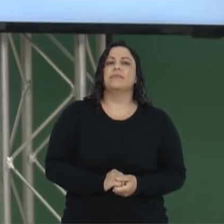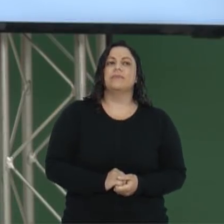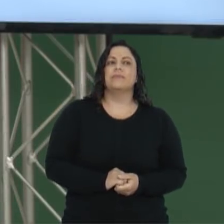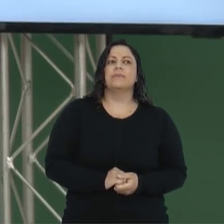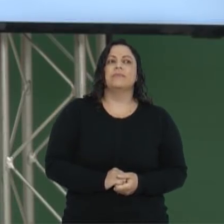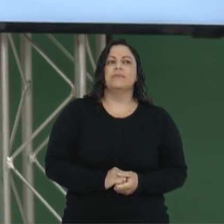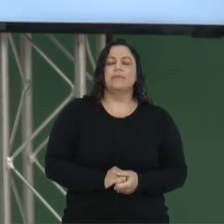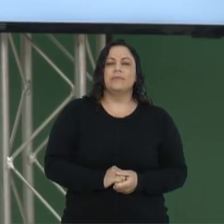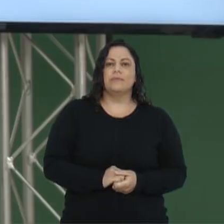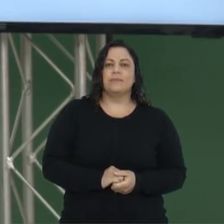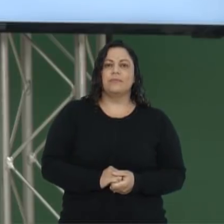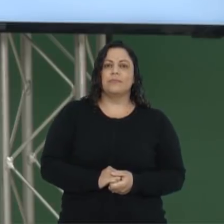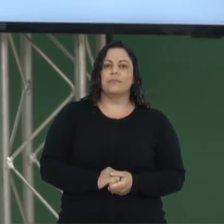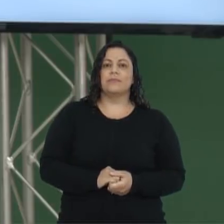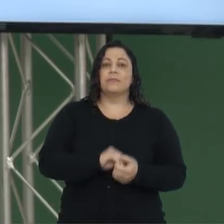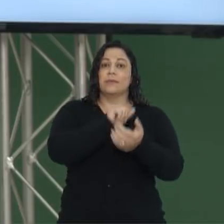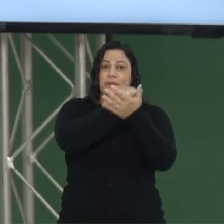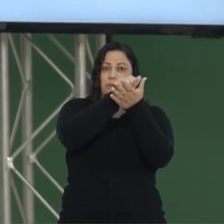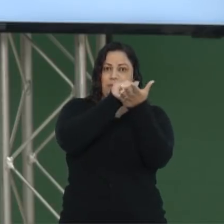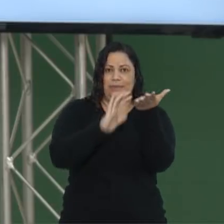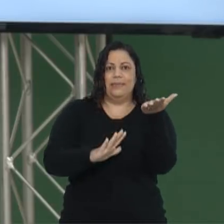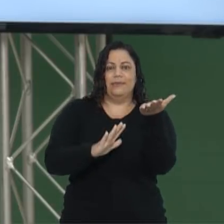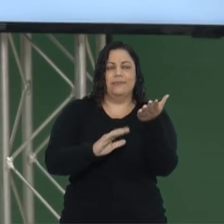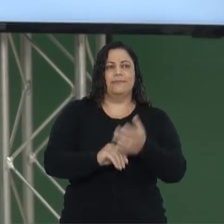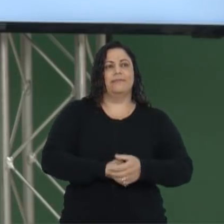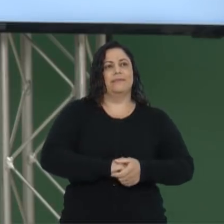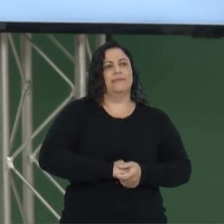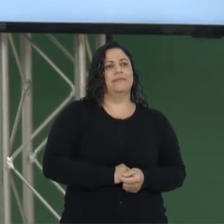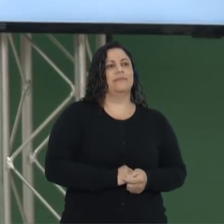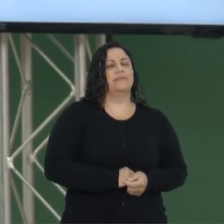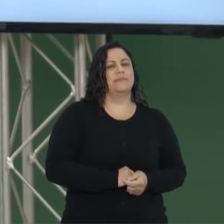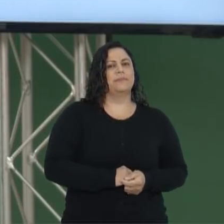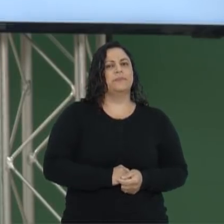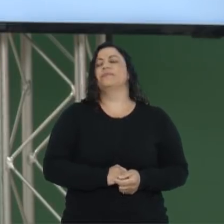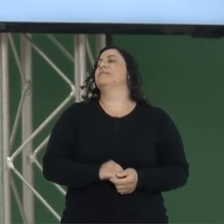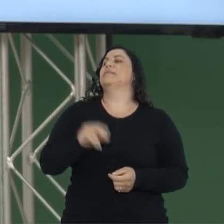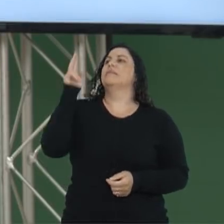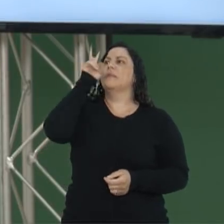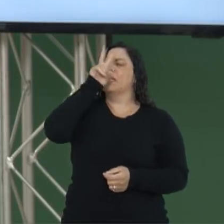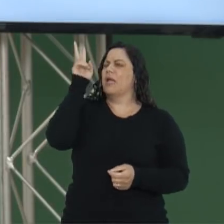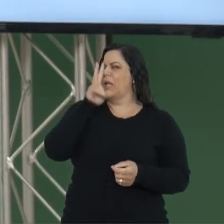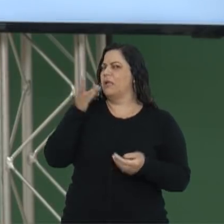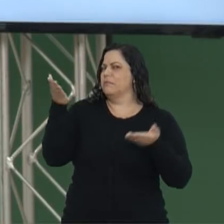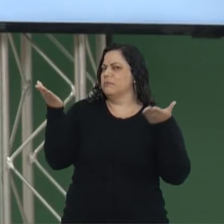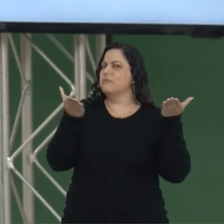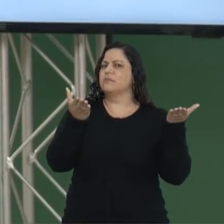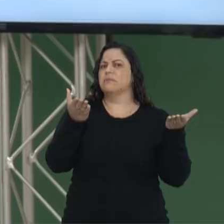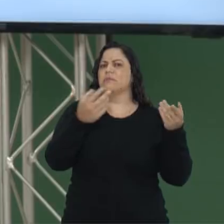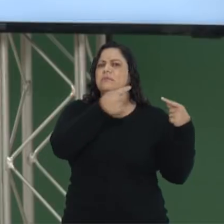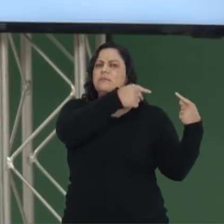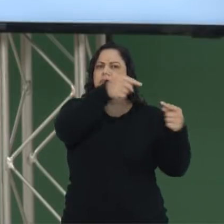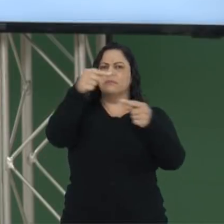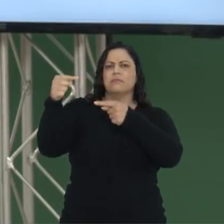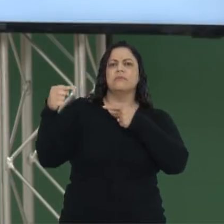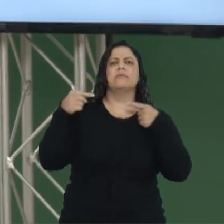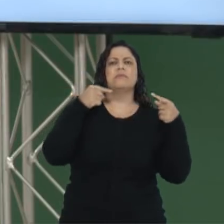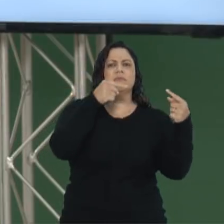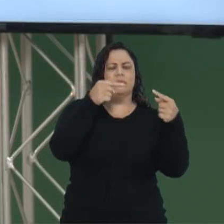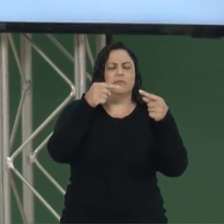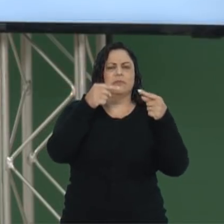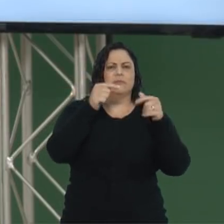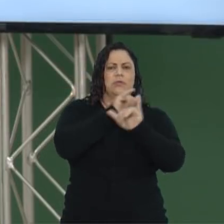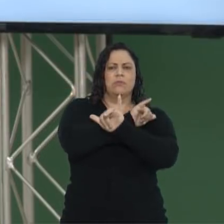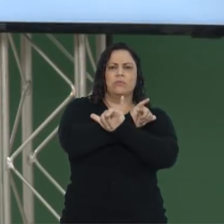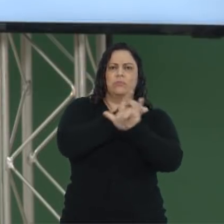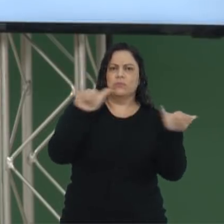aí a gente vai para exercício. Então veja que eu estou trazendo para você essa discussão para aliar a nossa notícia, né, que